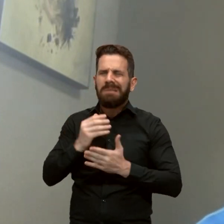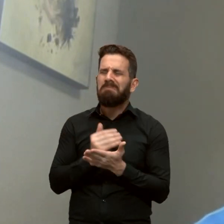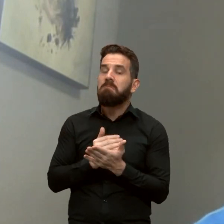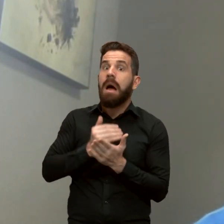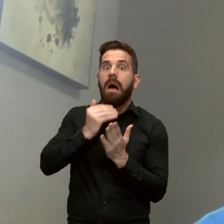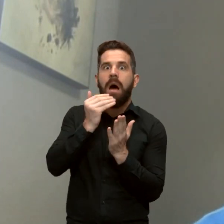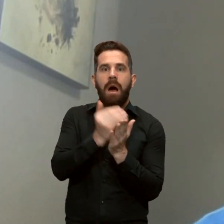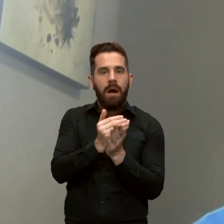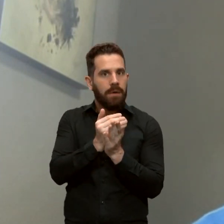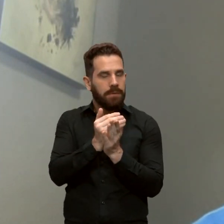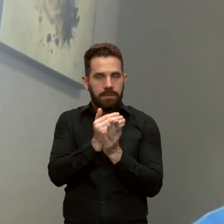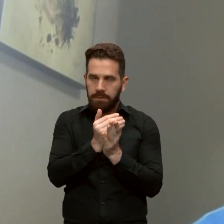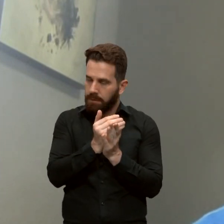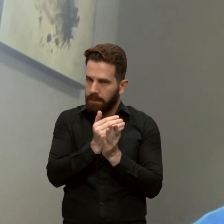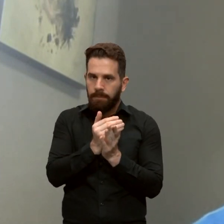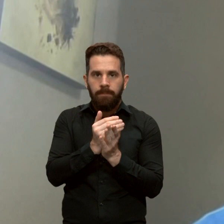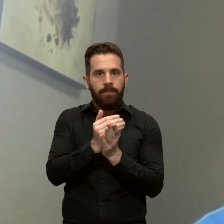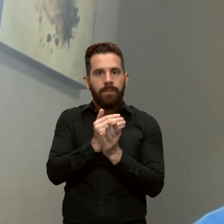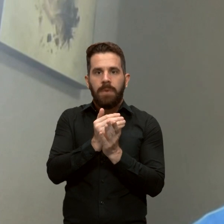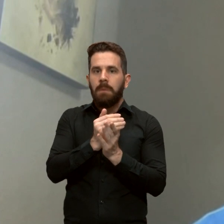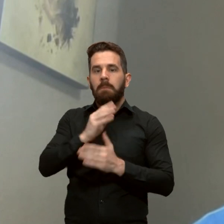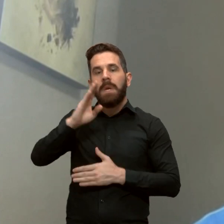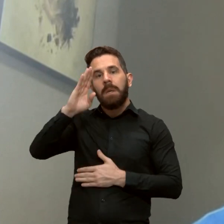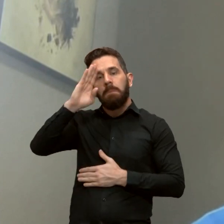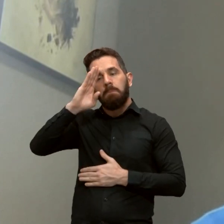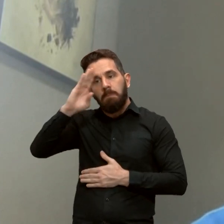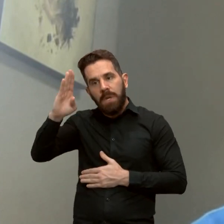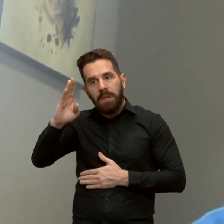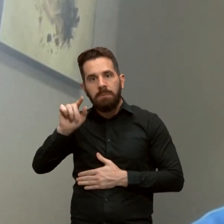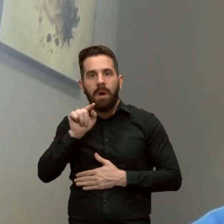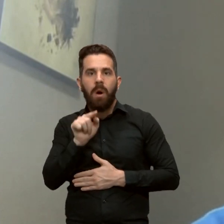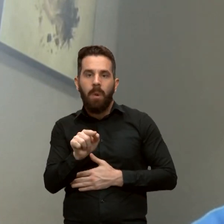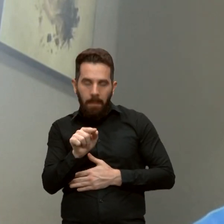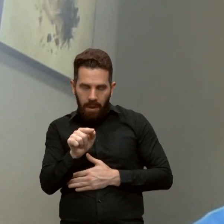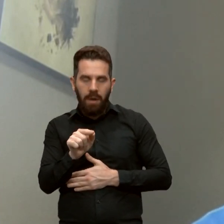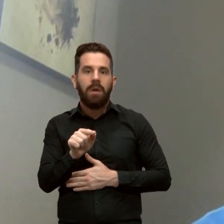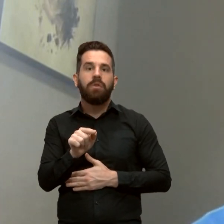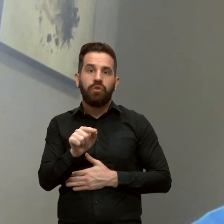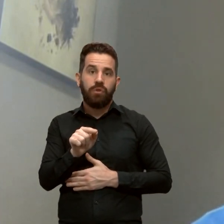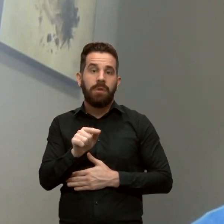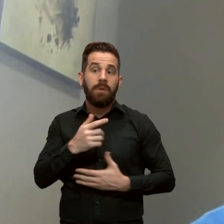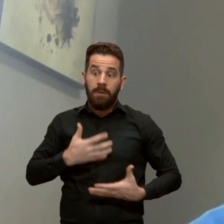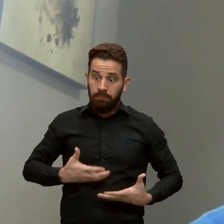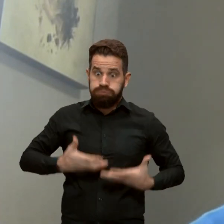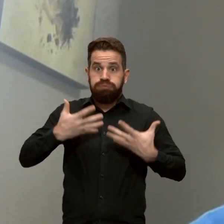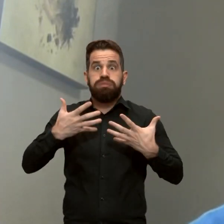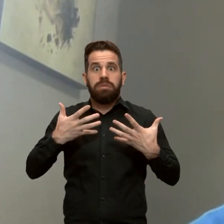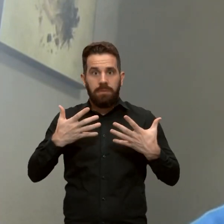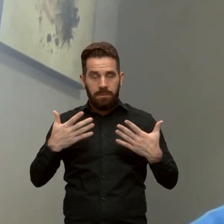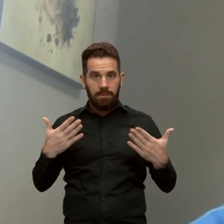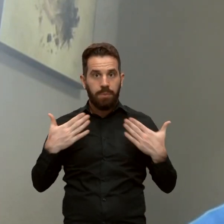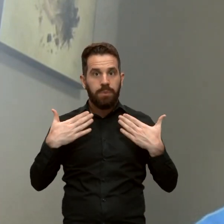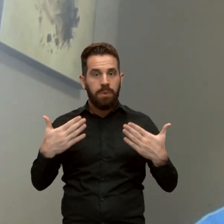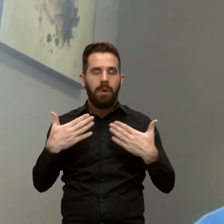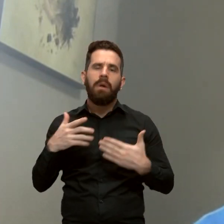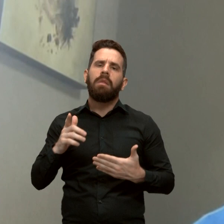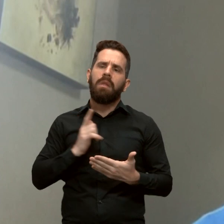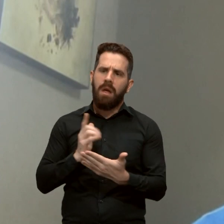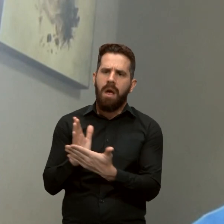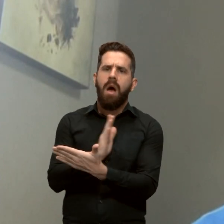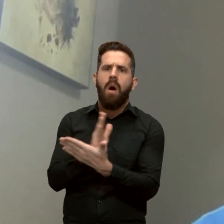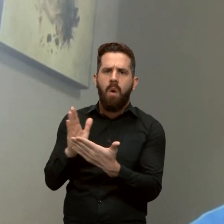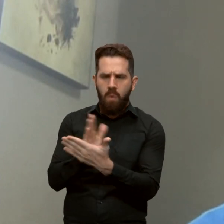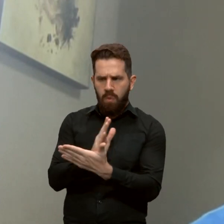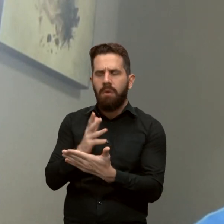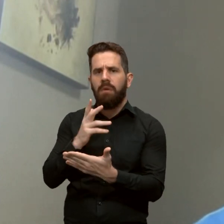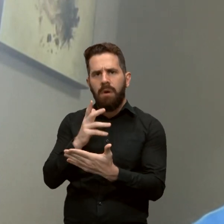intensos, principalmente os fogachos, né? Eles acontecem em mais de 50% das mulheres. Não acontecem em todas, tem mulheres que passam por